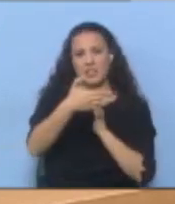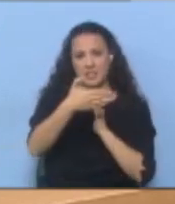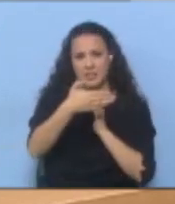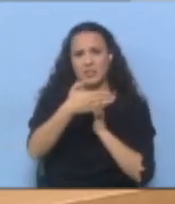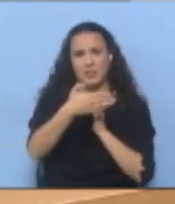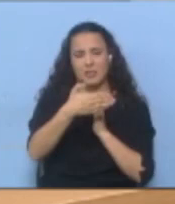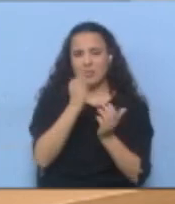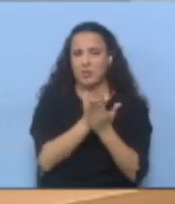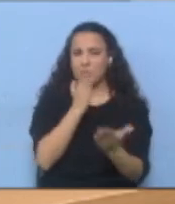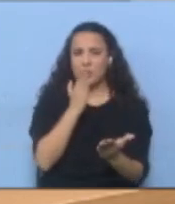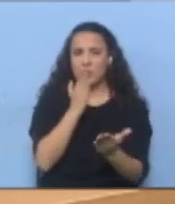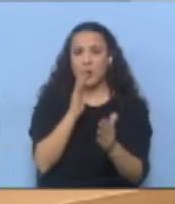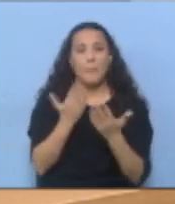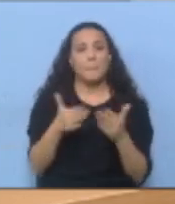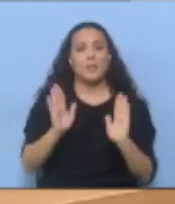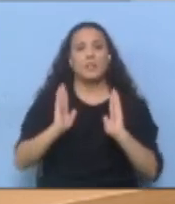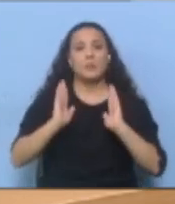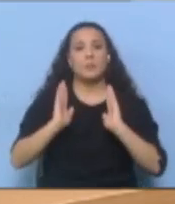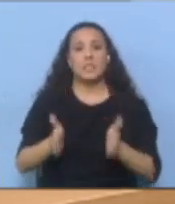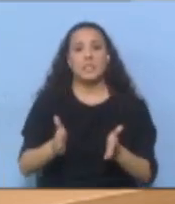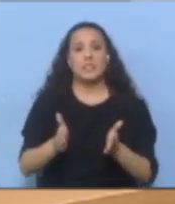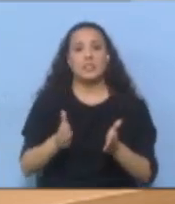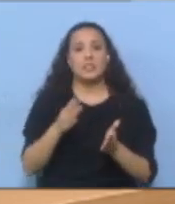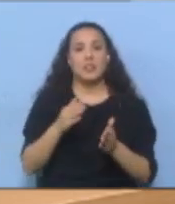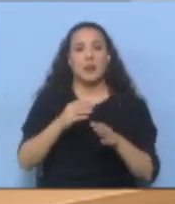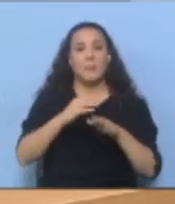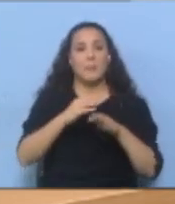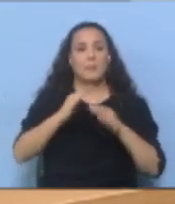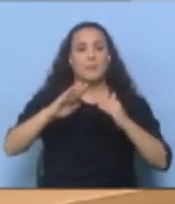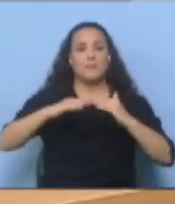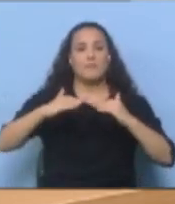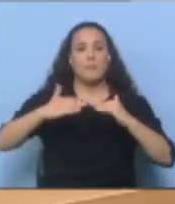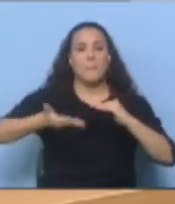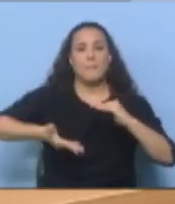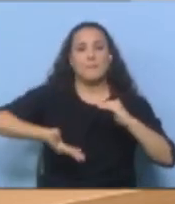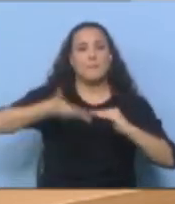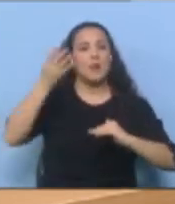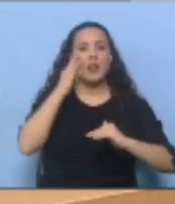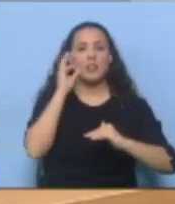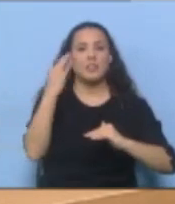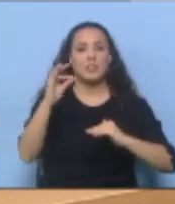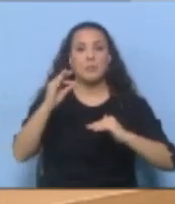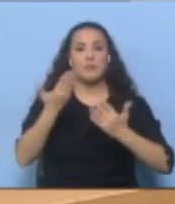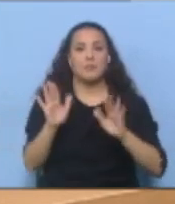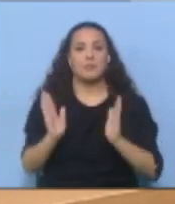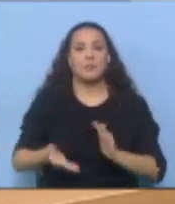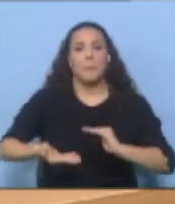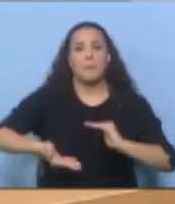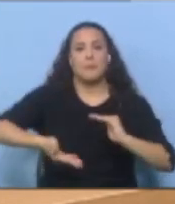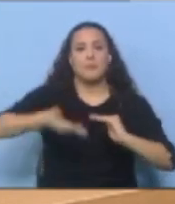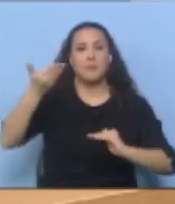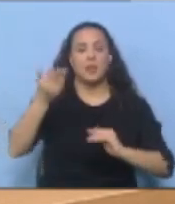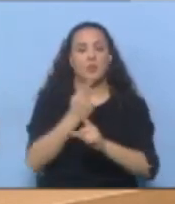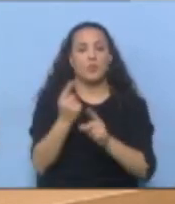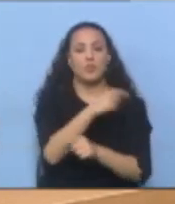Mas tem que ter alguma coisa para além do simples, porque realmente como é que as pessoas aderem àquele desporto, não é só